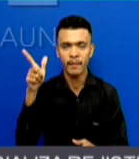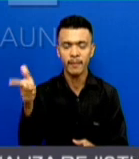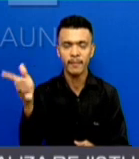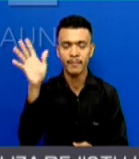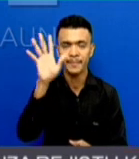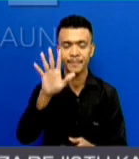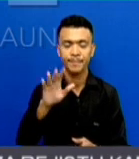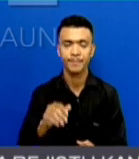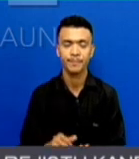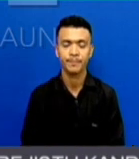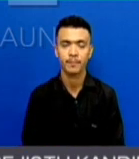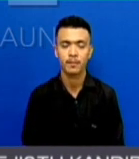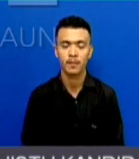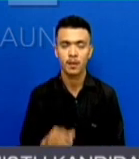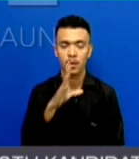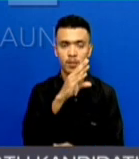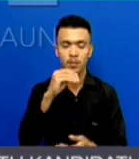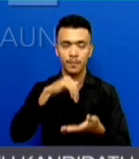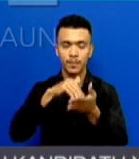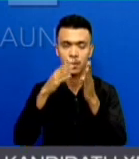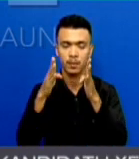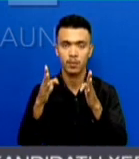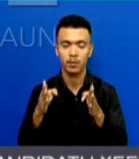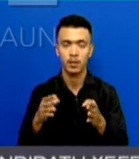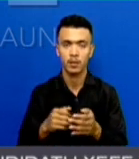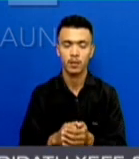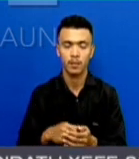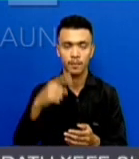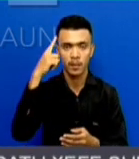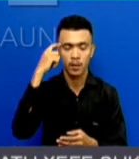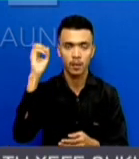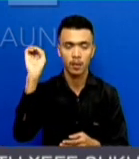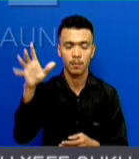0,25 centimos, quarter, no ba estudantes,